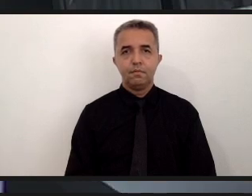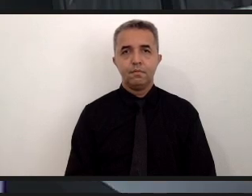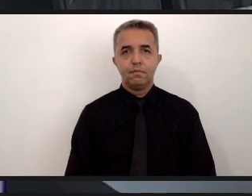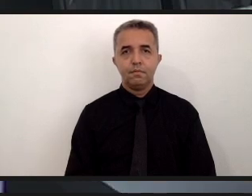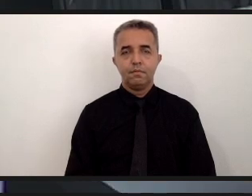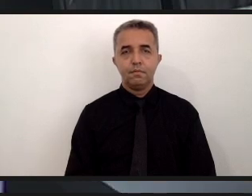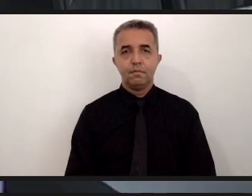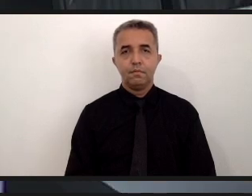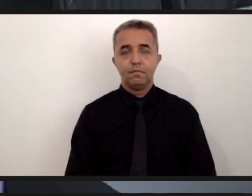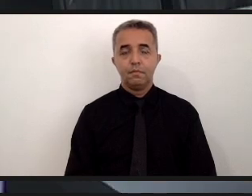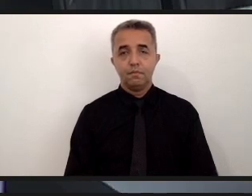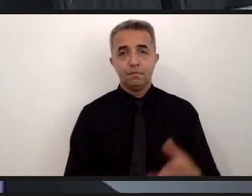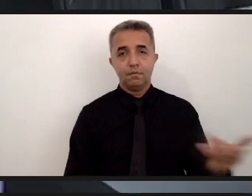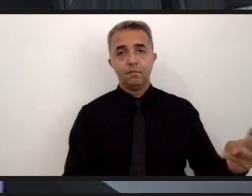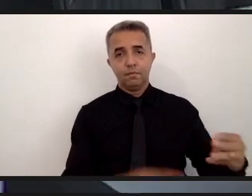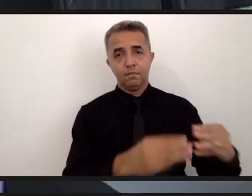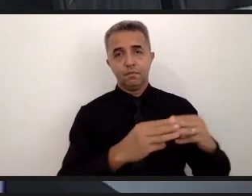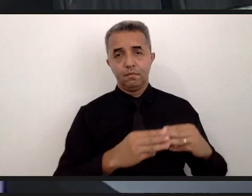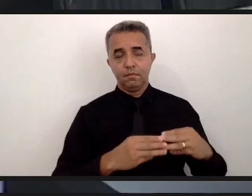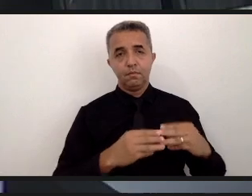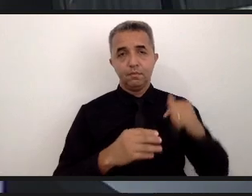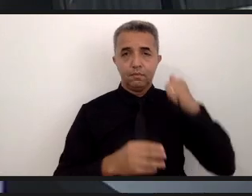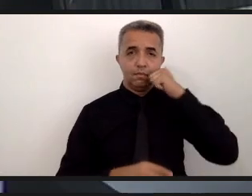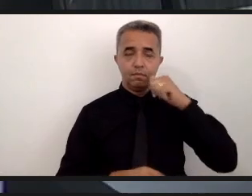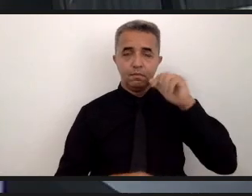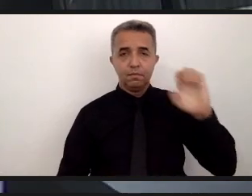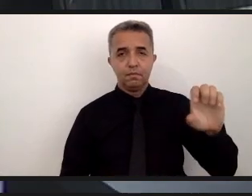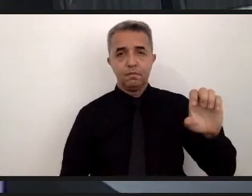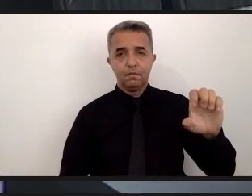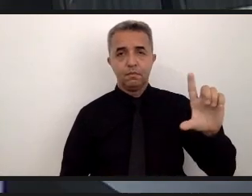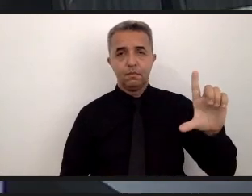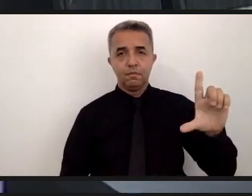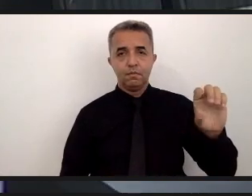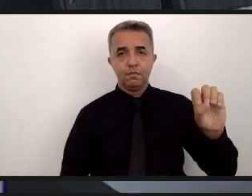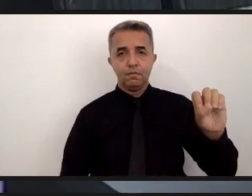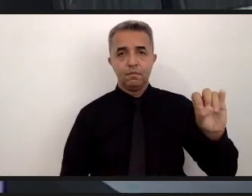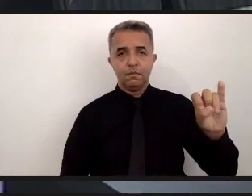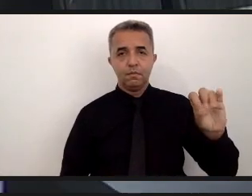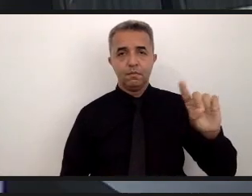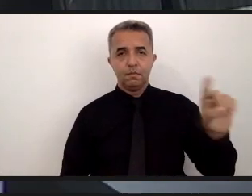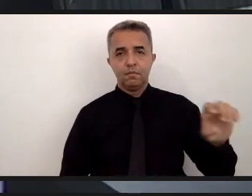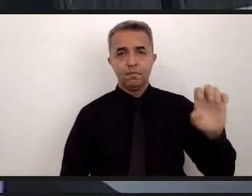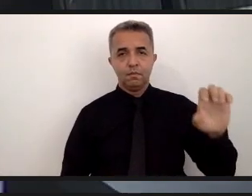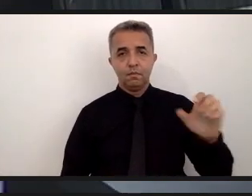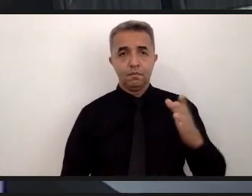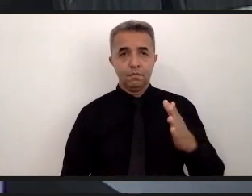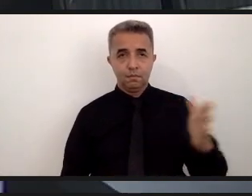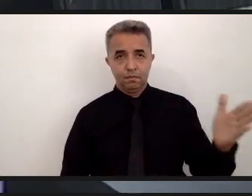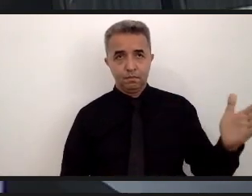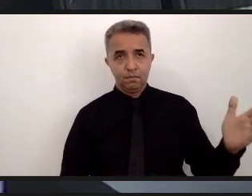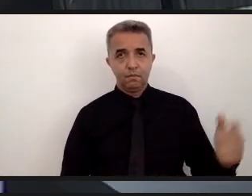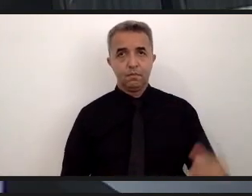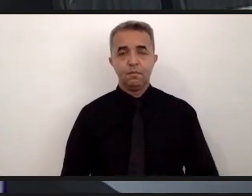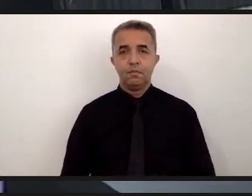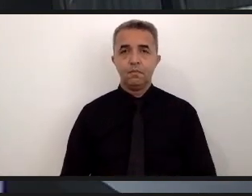Recebe também sua moção a senhora Heloíse Angélica Amorim Dias.